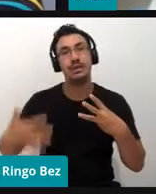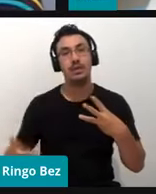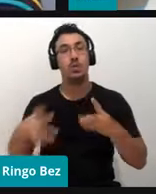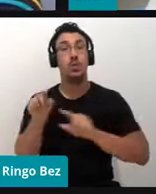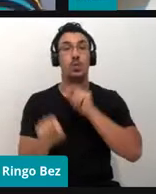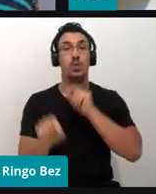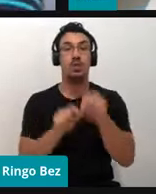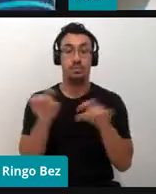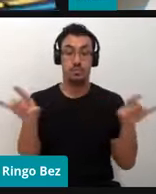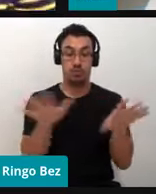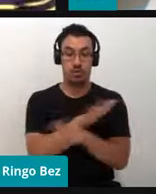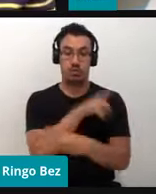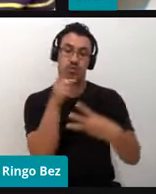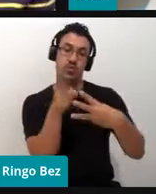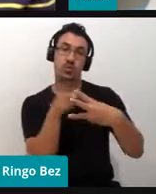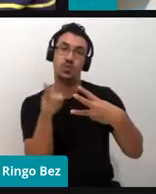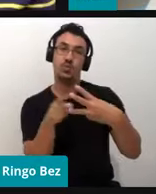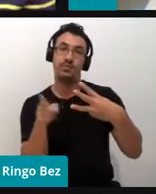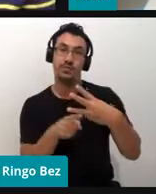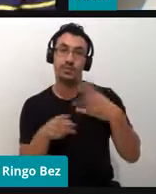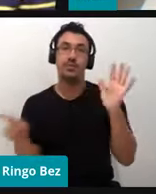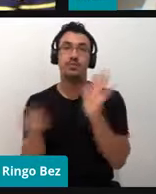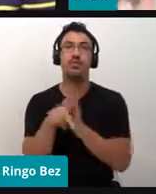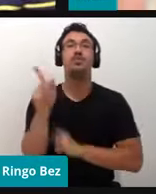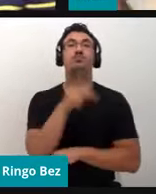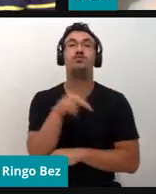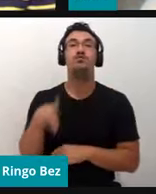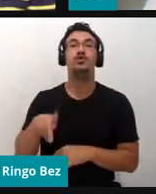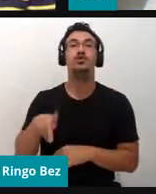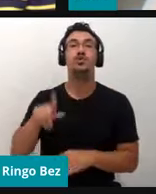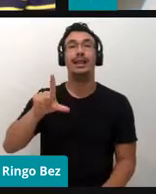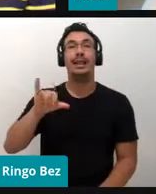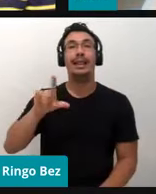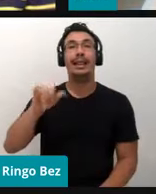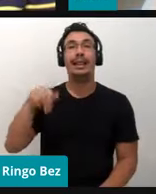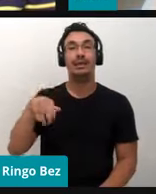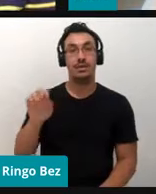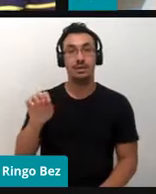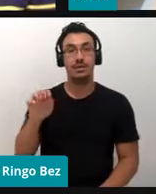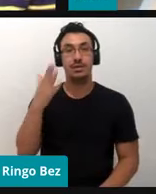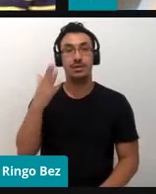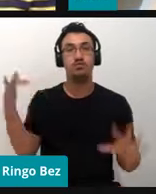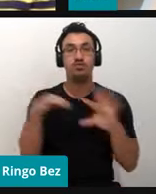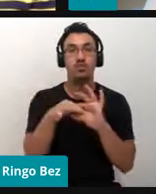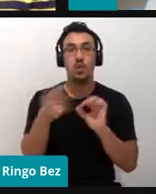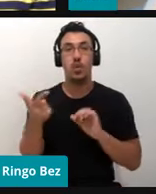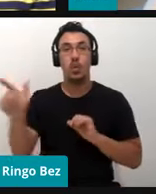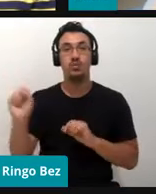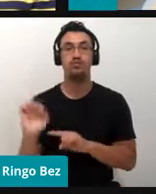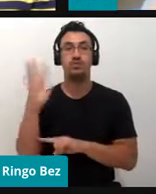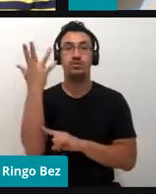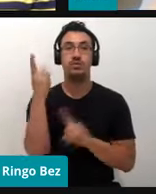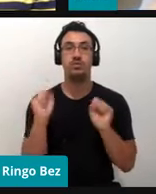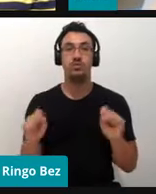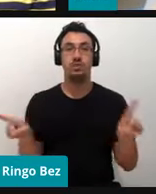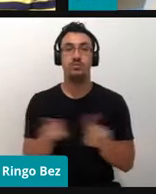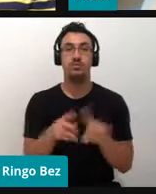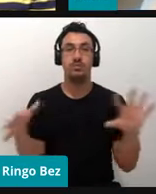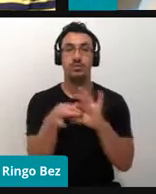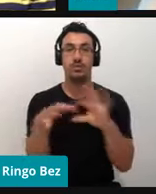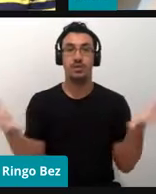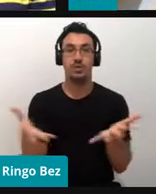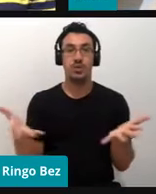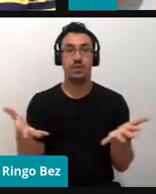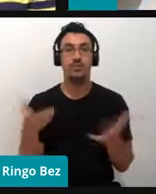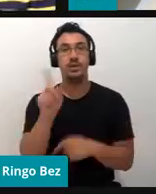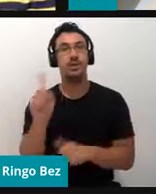esses fatores, vou passar aqui para a Liliane para comentar e fazer esse paralelo com outros fenômenos que podem estar acontecendo. Primeira